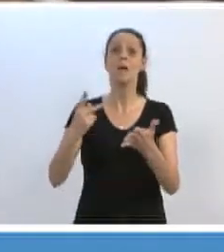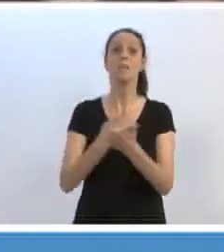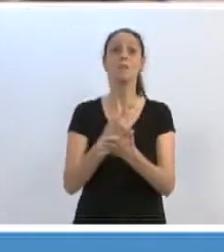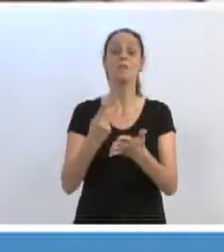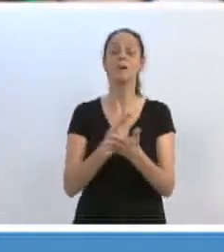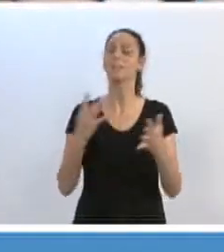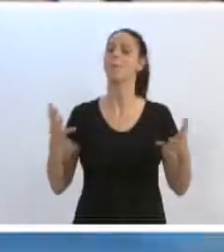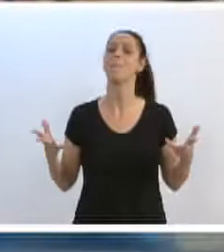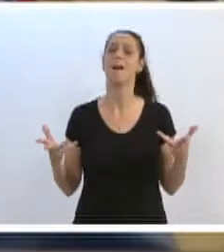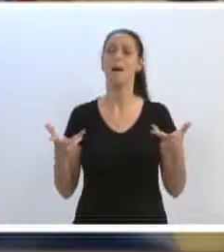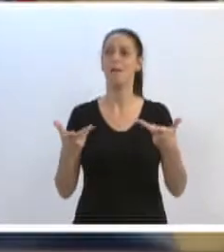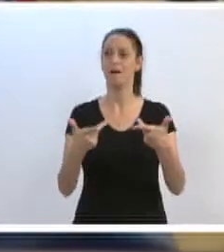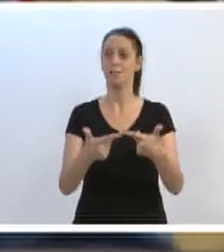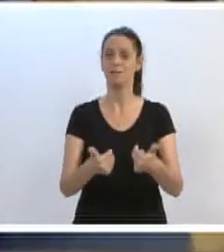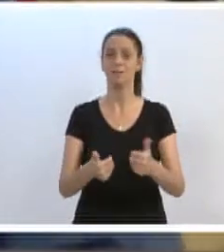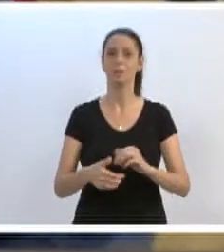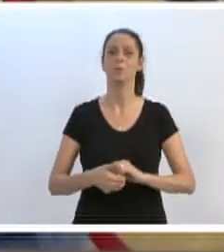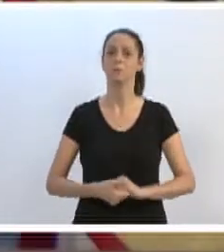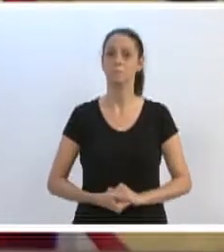lá!